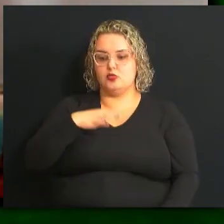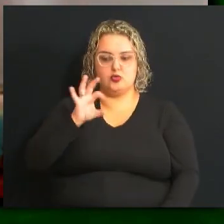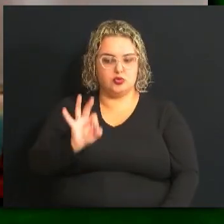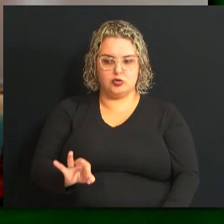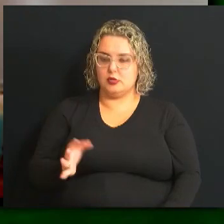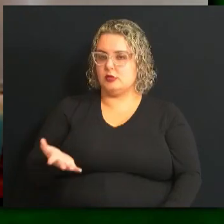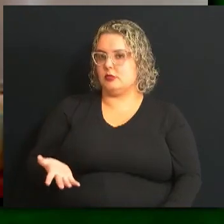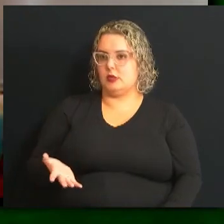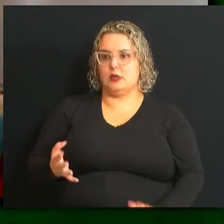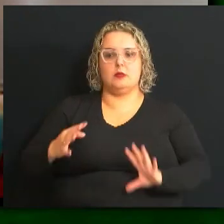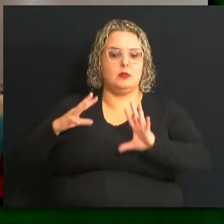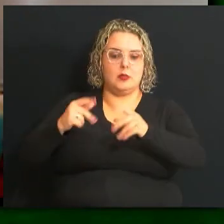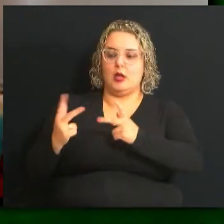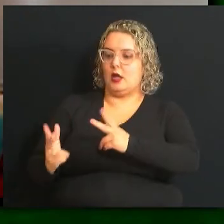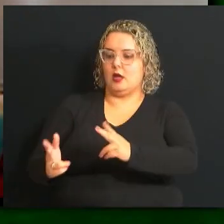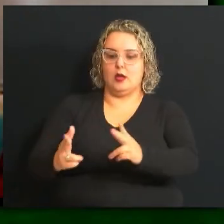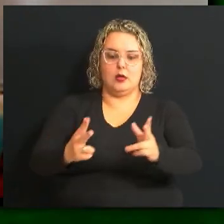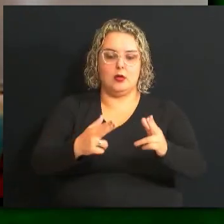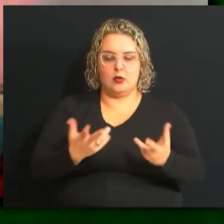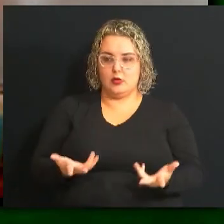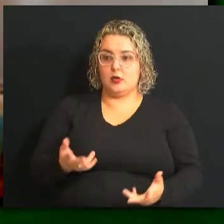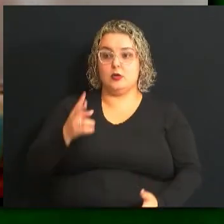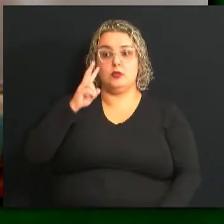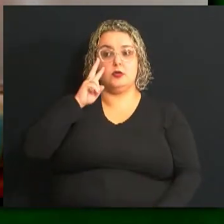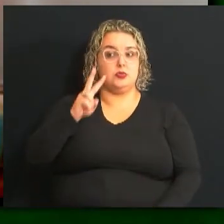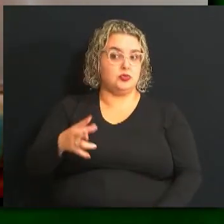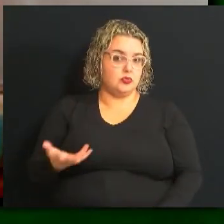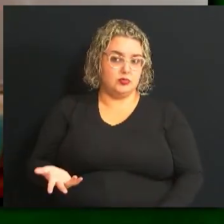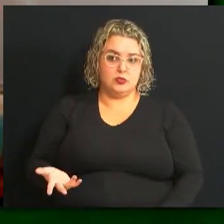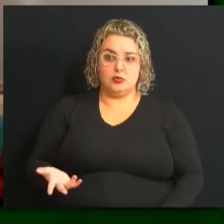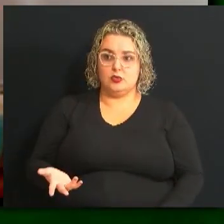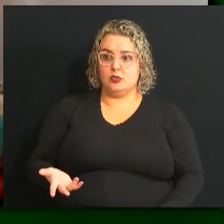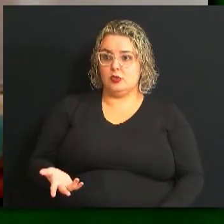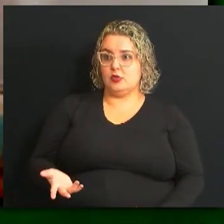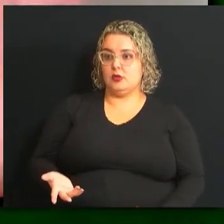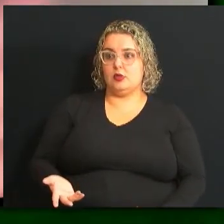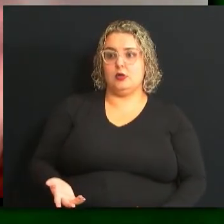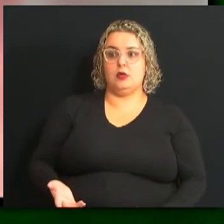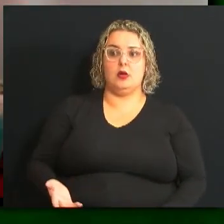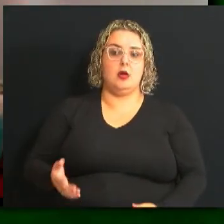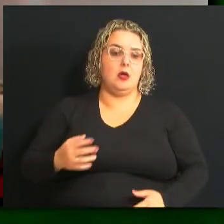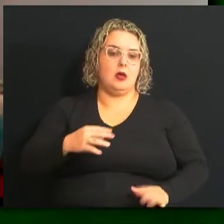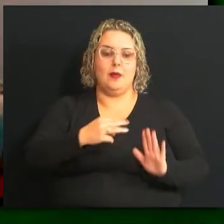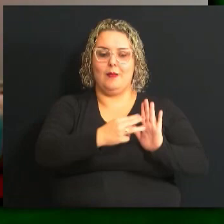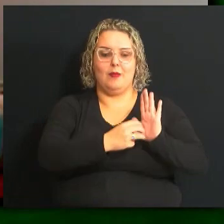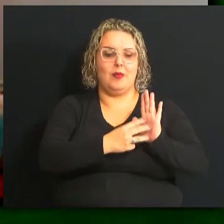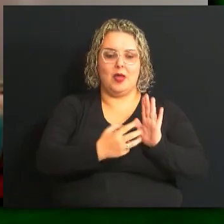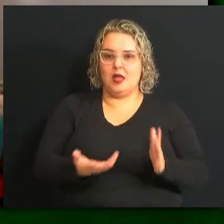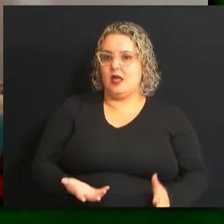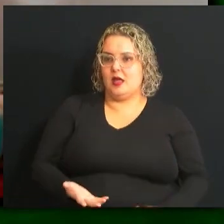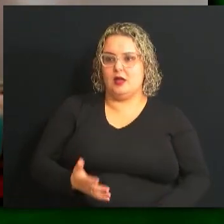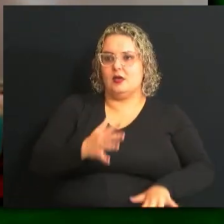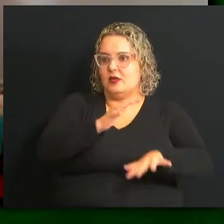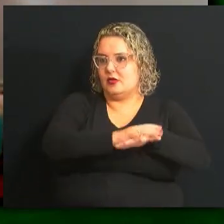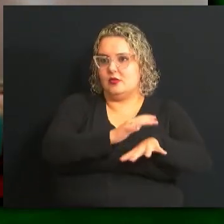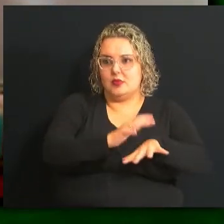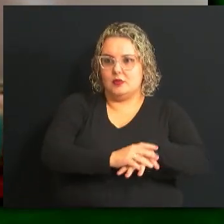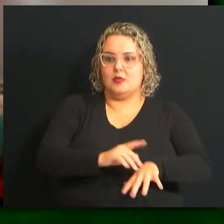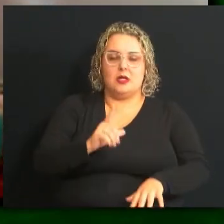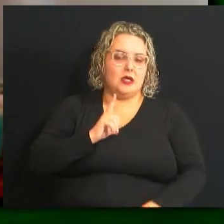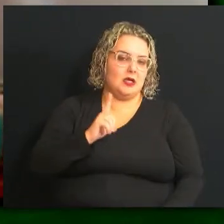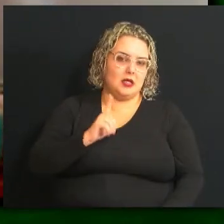para todo mundo, a gente cansa de ver aí método de matemática para quem tem ensino medial, né? Esquece,